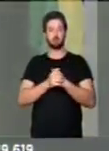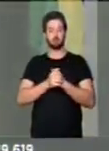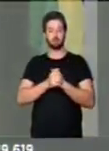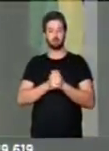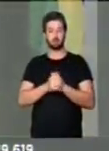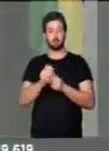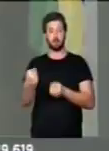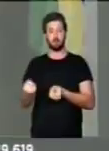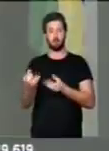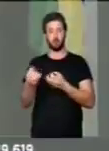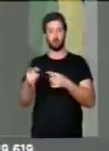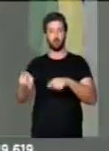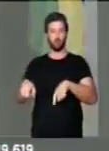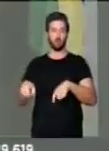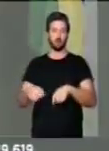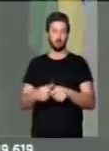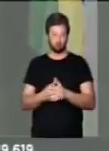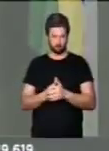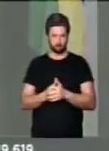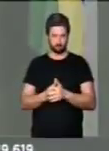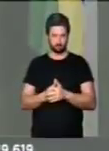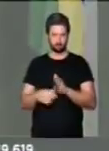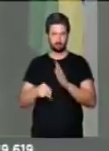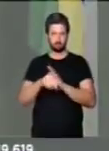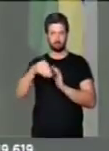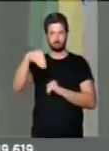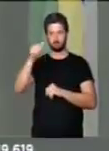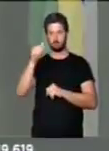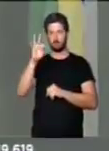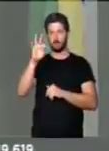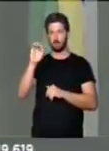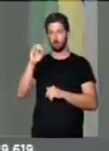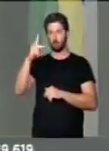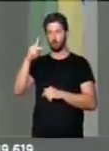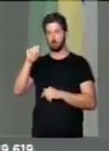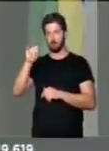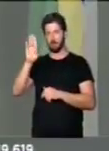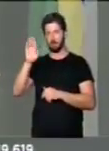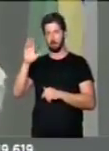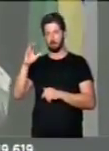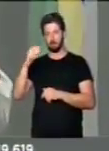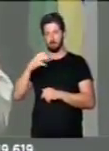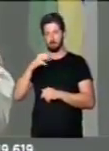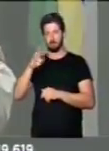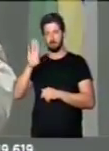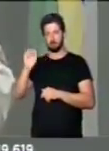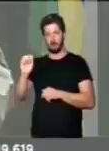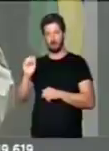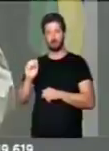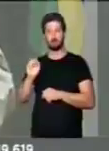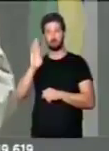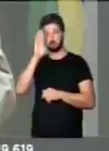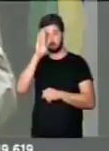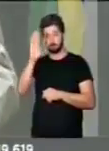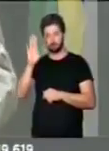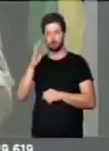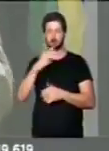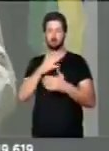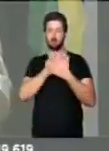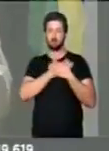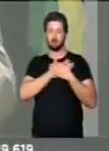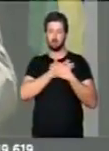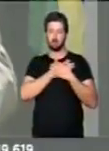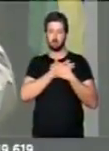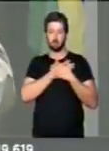os produtores da região do Mato Piba. Muito especialmente meus